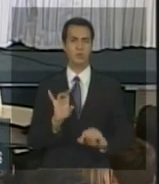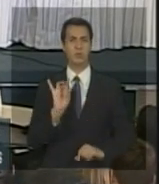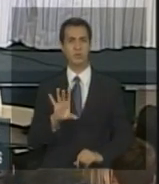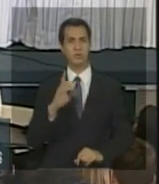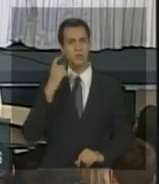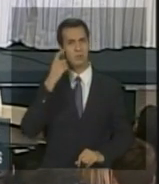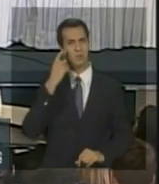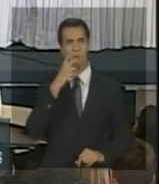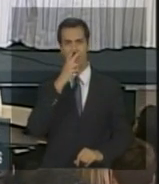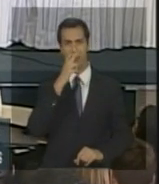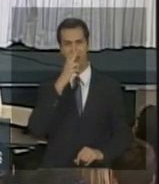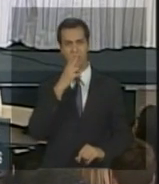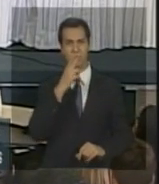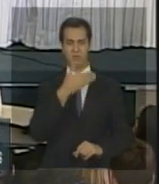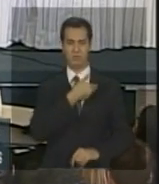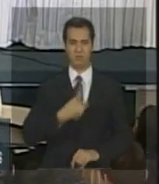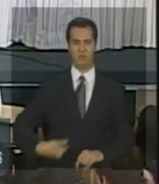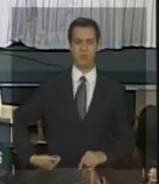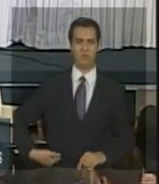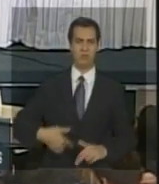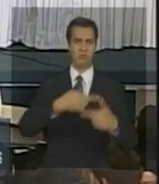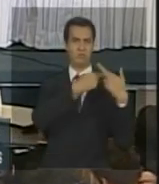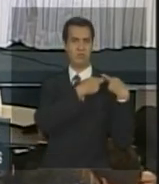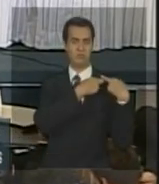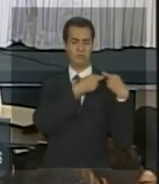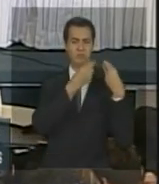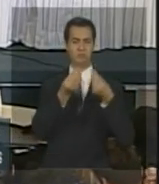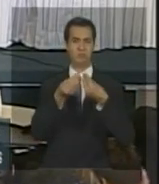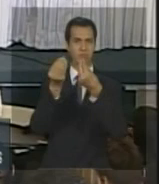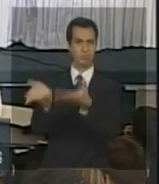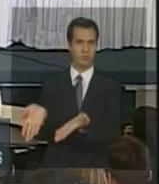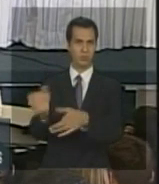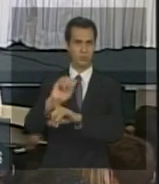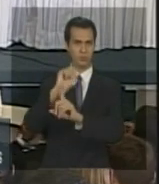de responsabilidade do Estado para a sociedade,